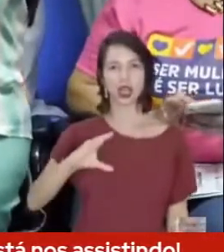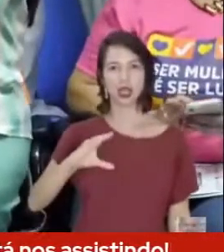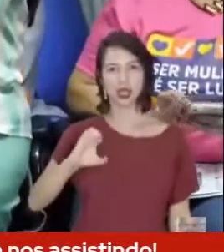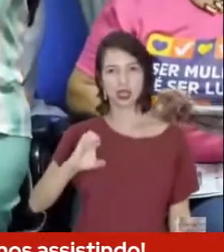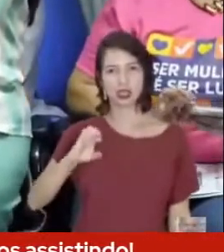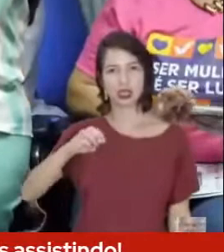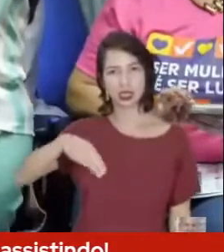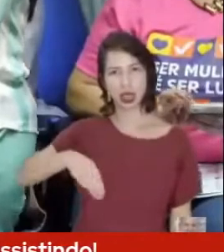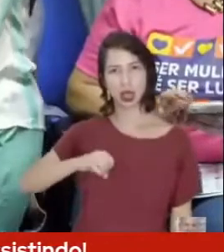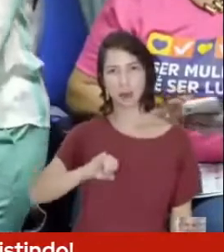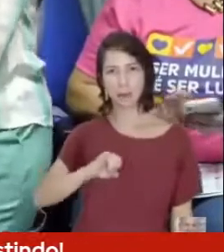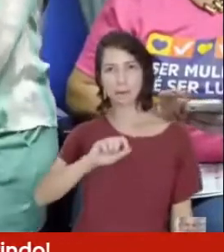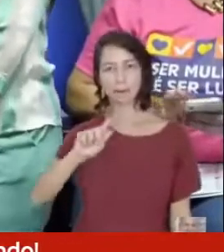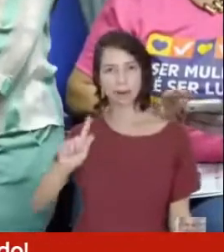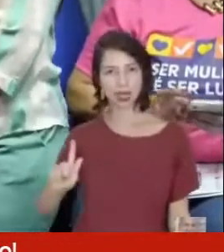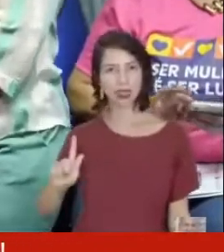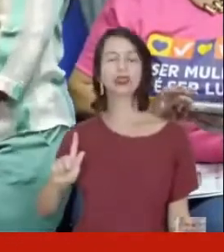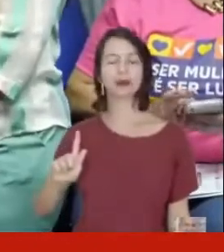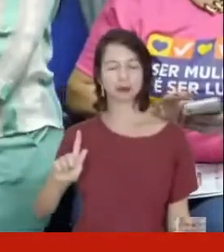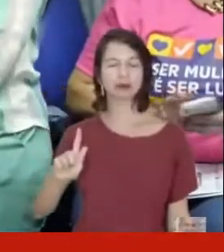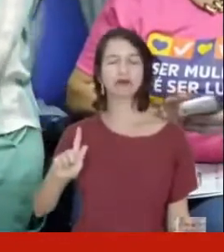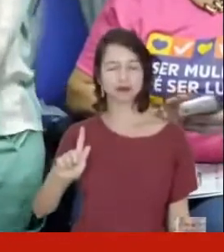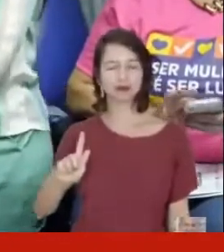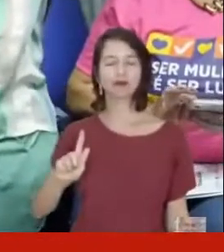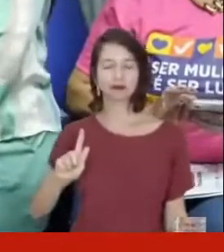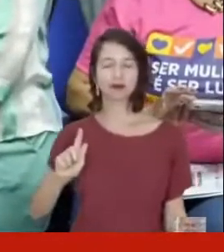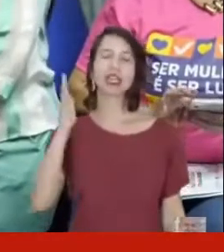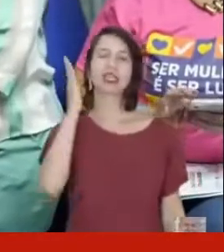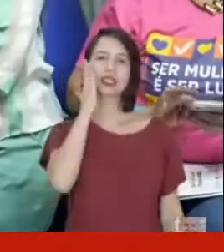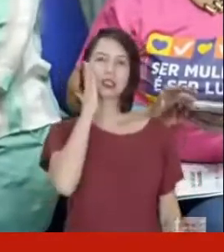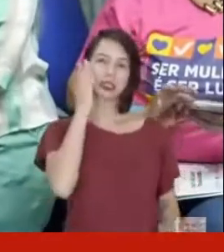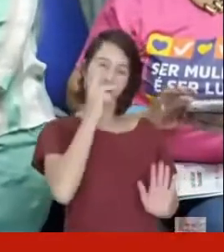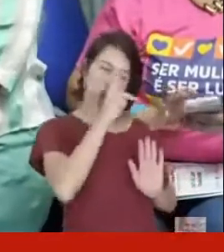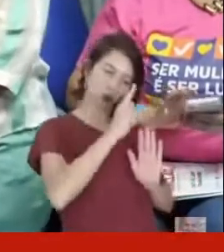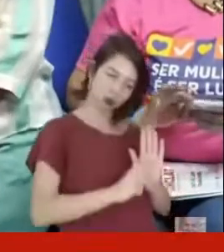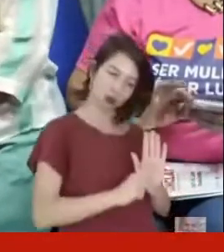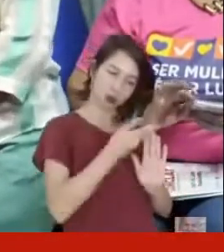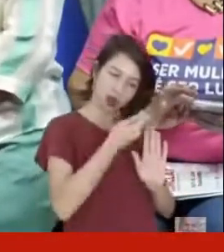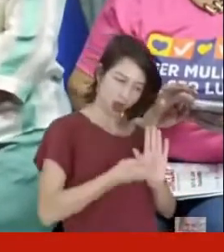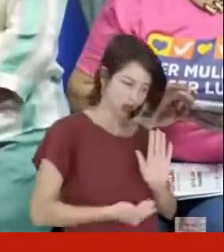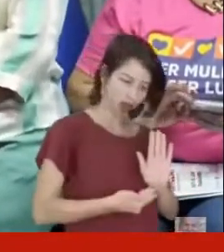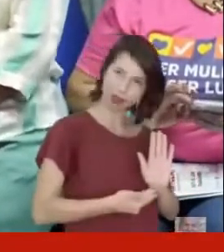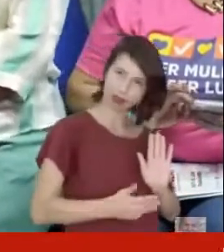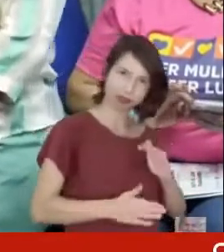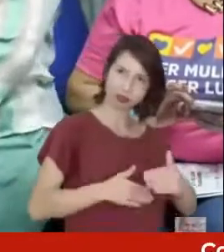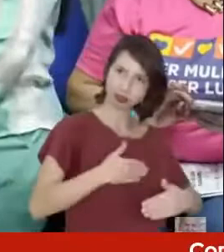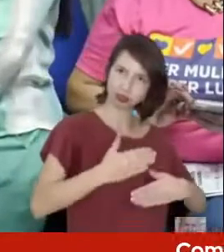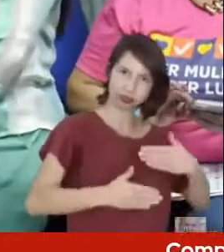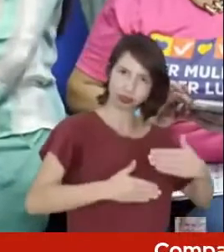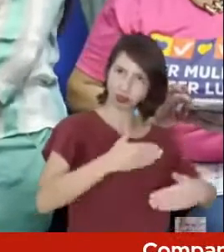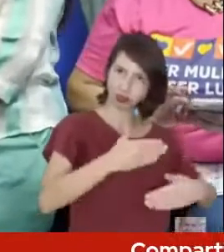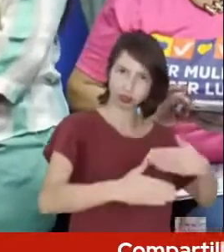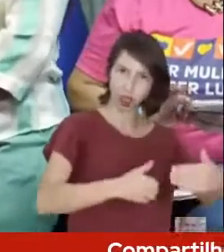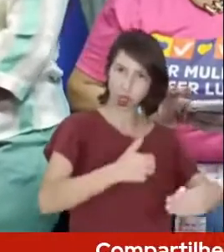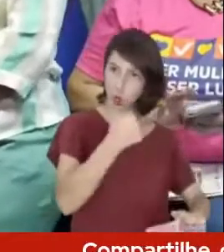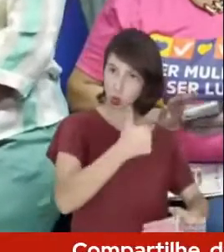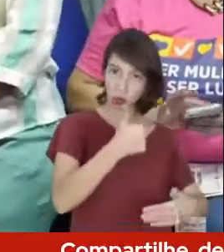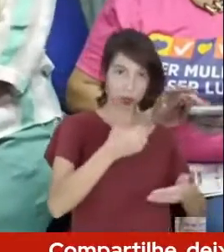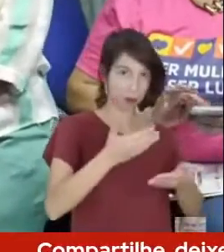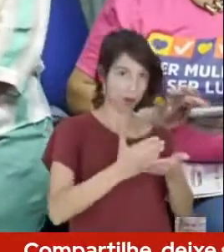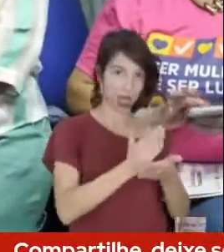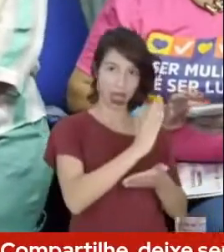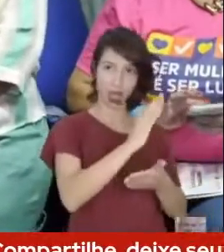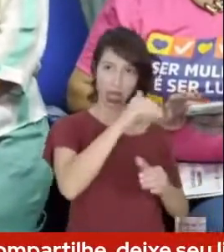projeto não andou no primeiro mandato. No segundo mandato, nos primeiros meses do governo, o Lula nos